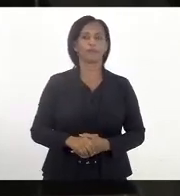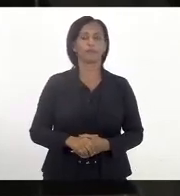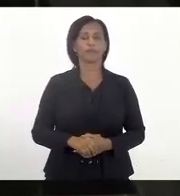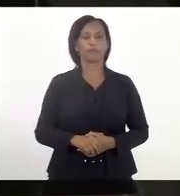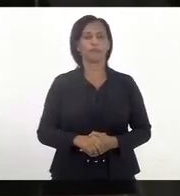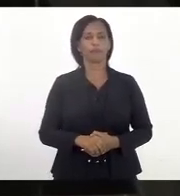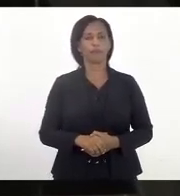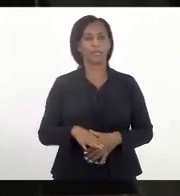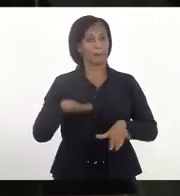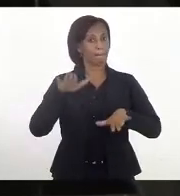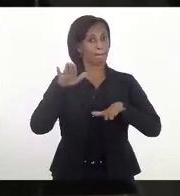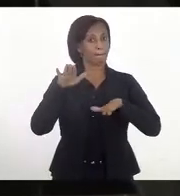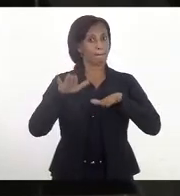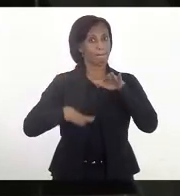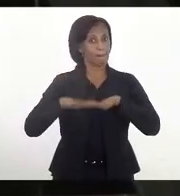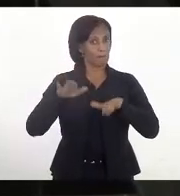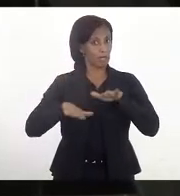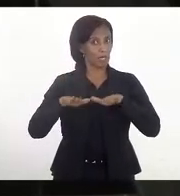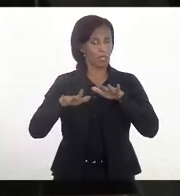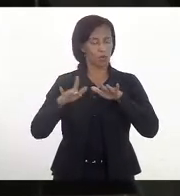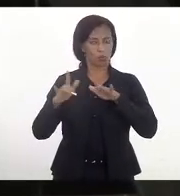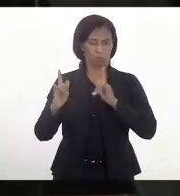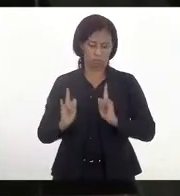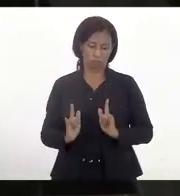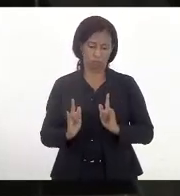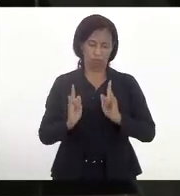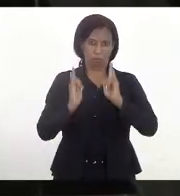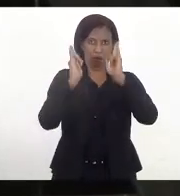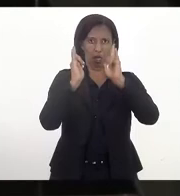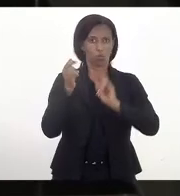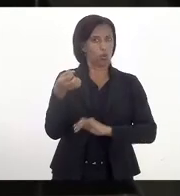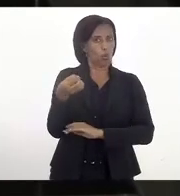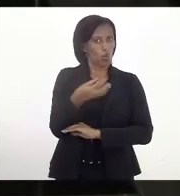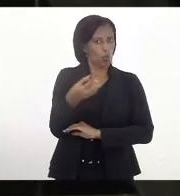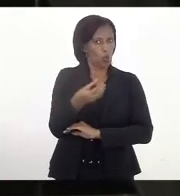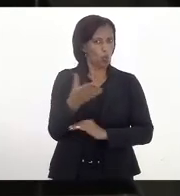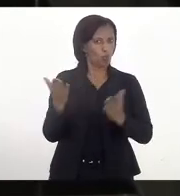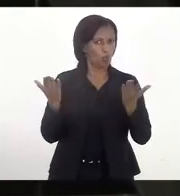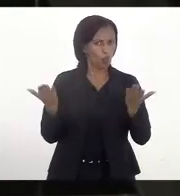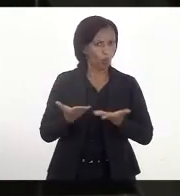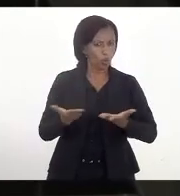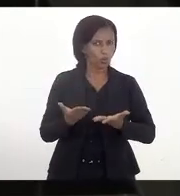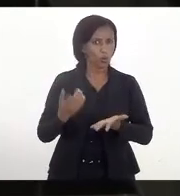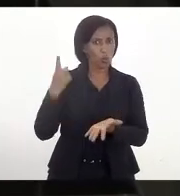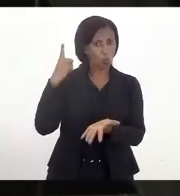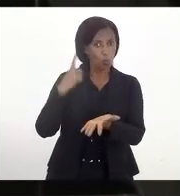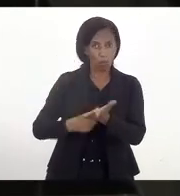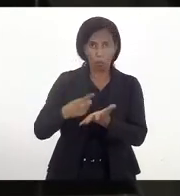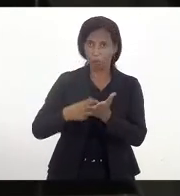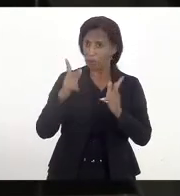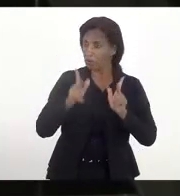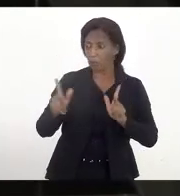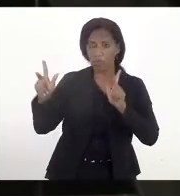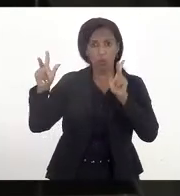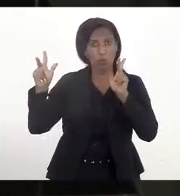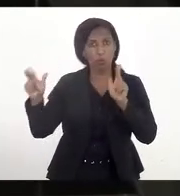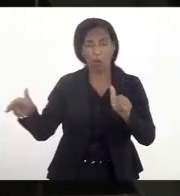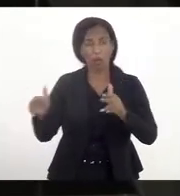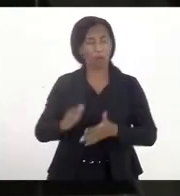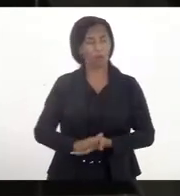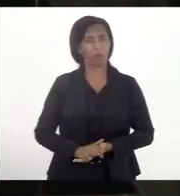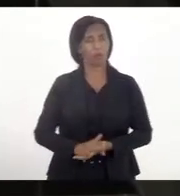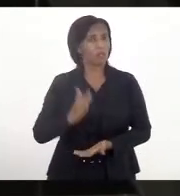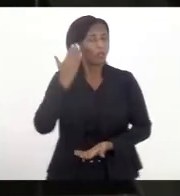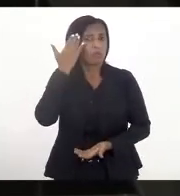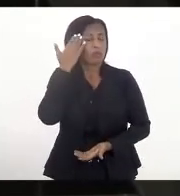e apesar de já estarmos num prédio novo os compromissos eram mesmo então não consigo entender no